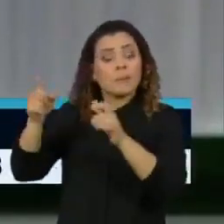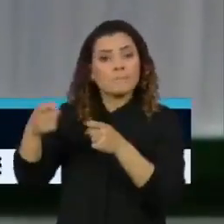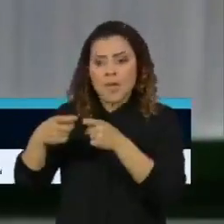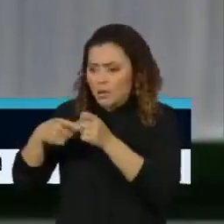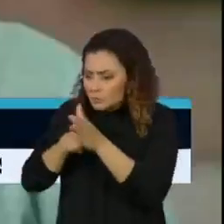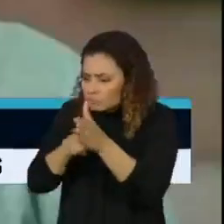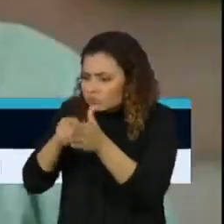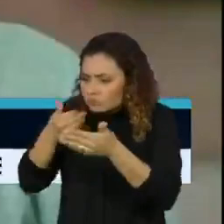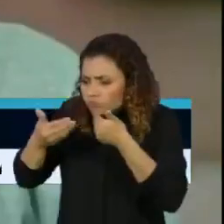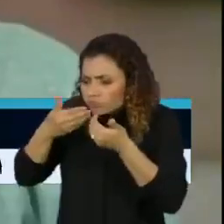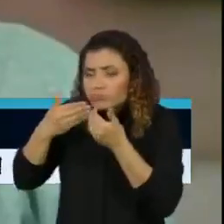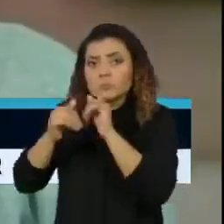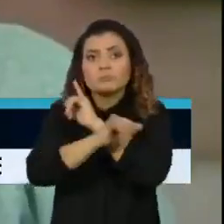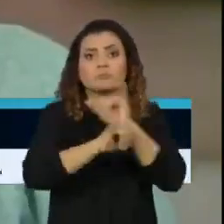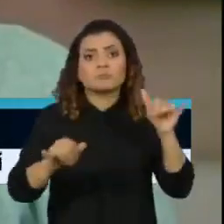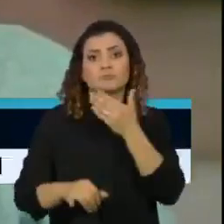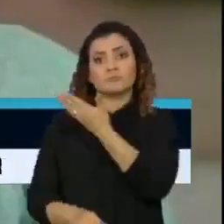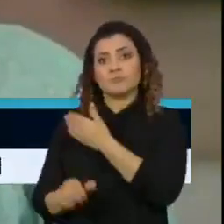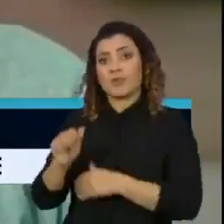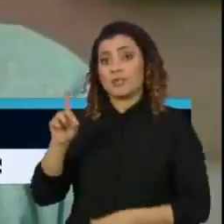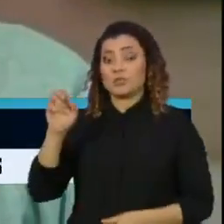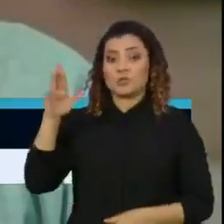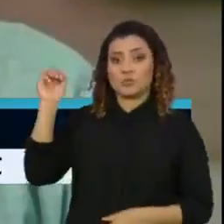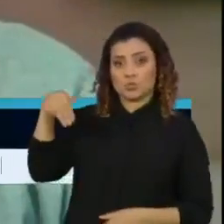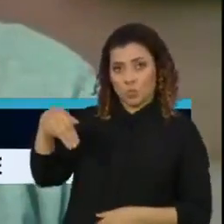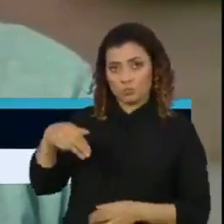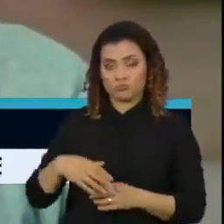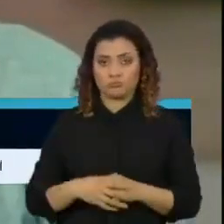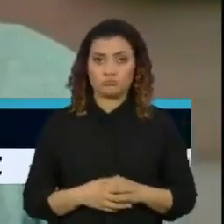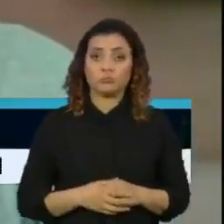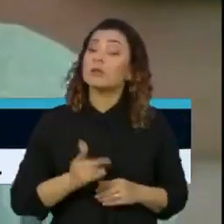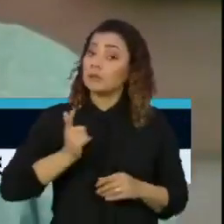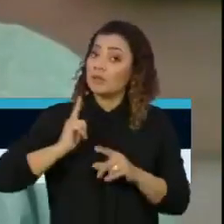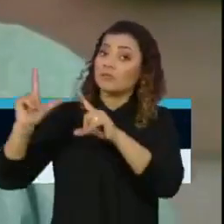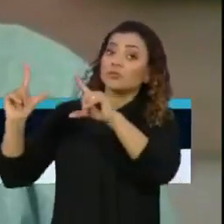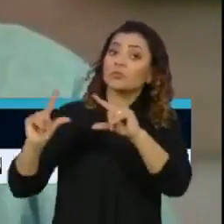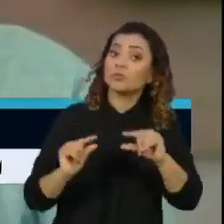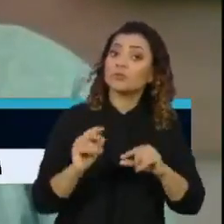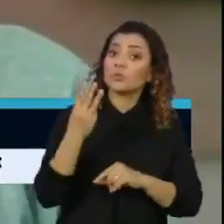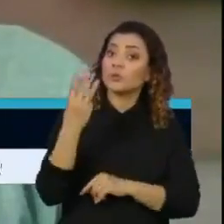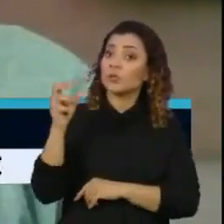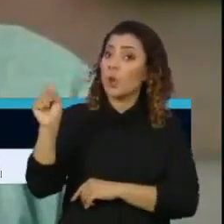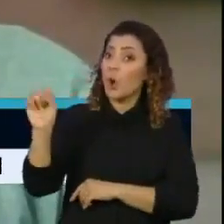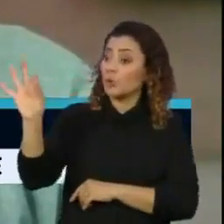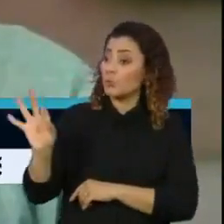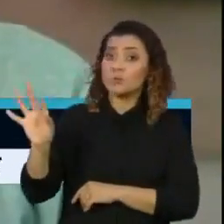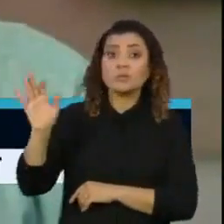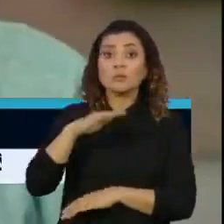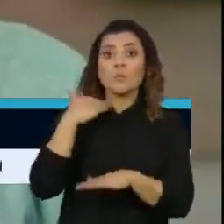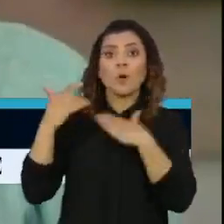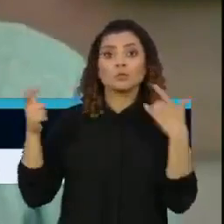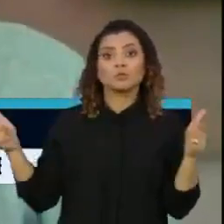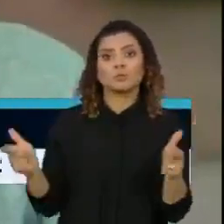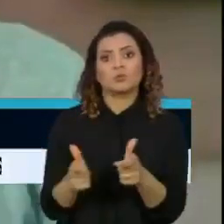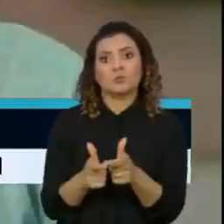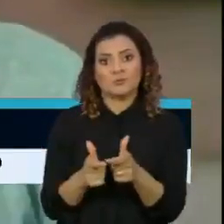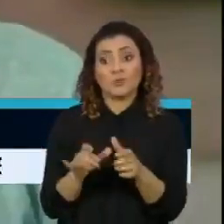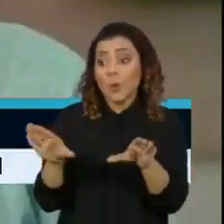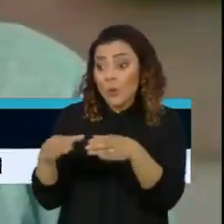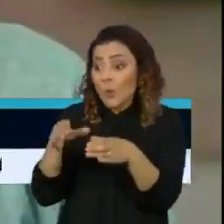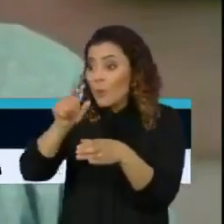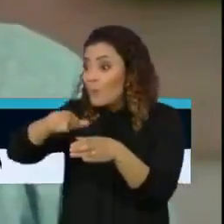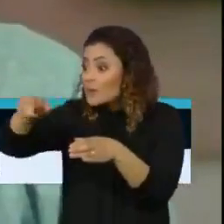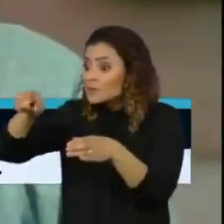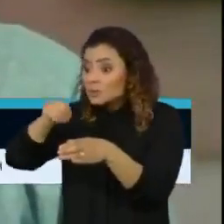médicos que conduziram a pesquisa como doutor Adilson houve uma redução de 38 por cento da mortalidade no grupo